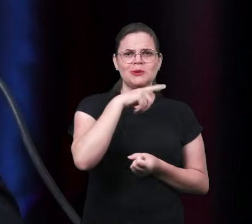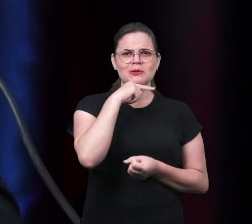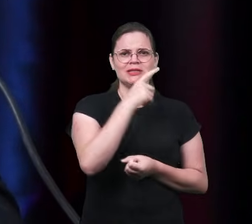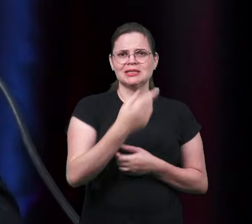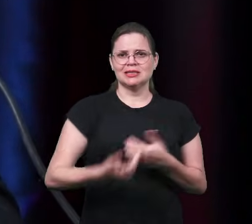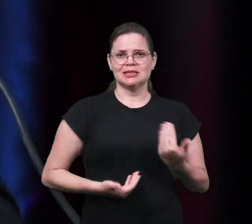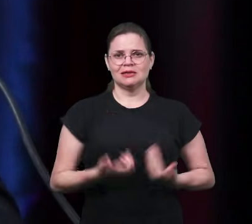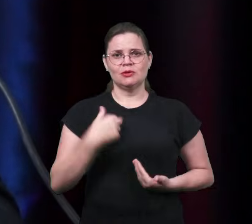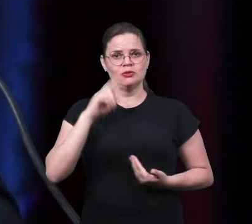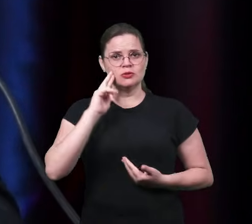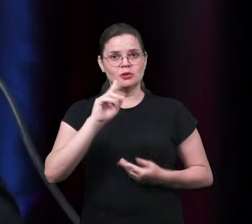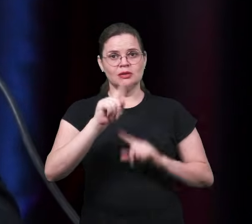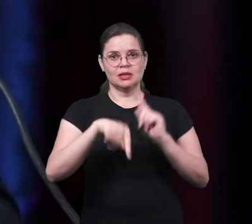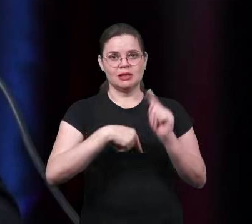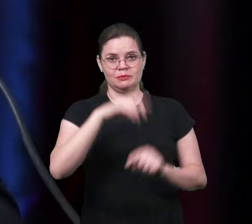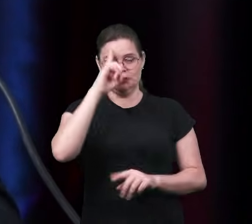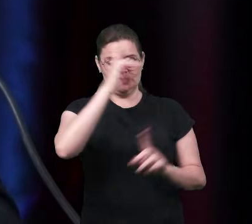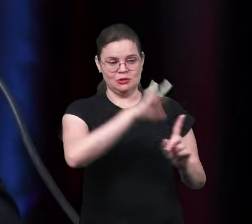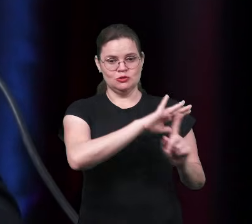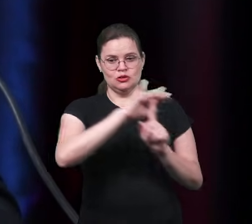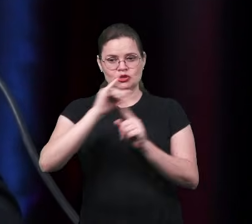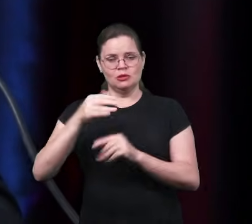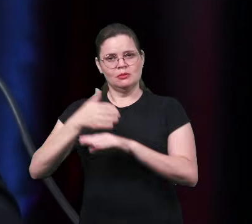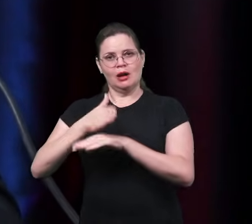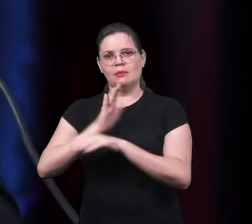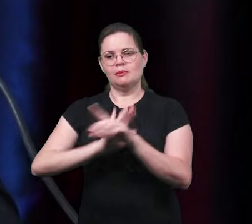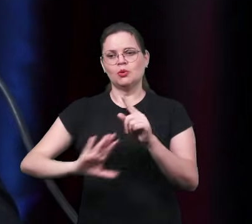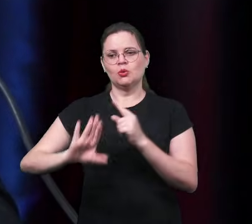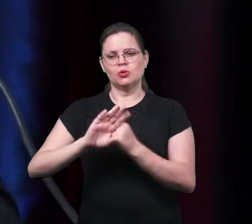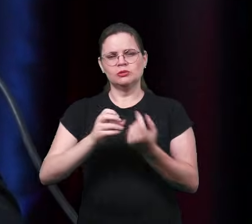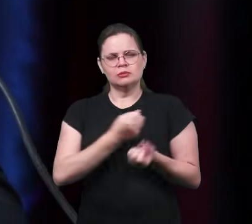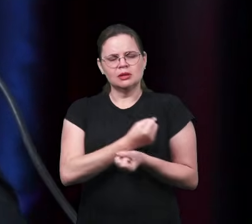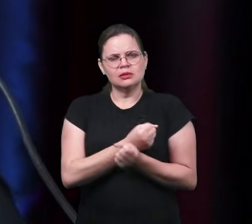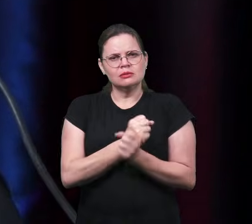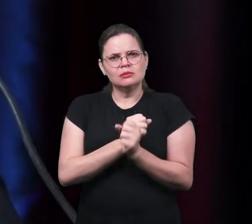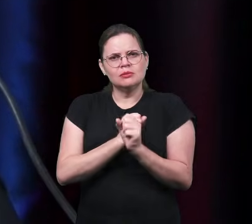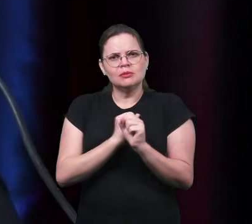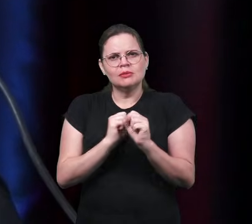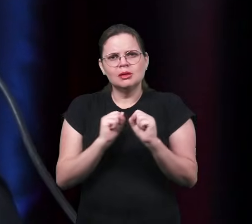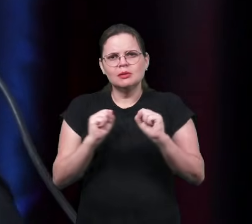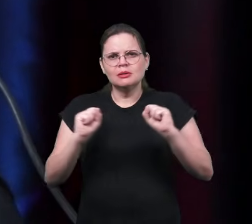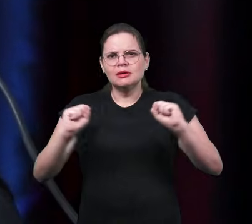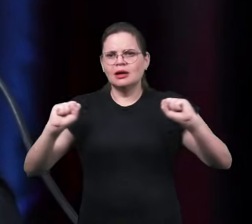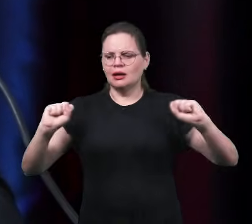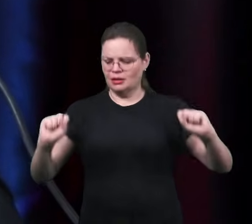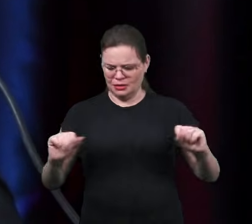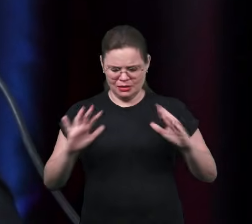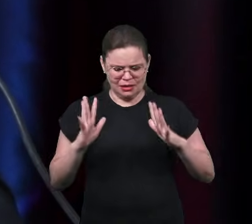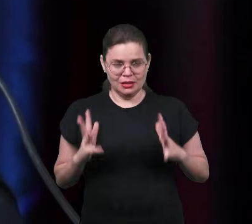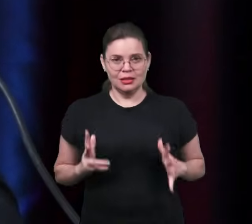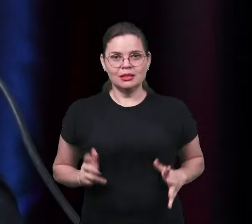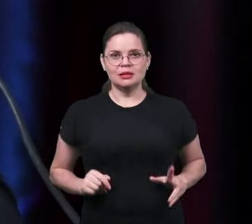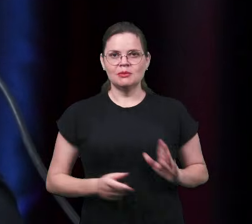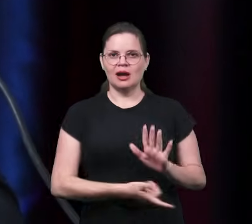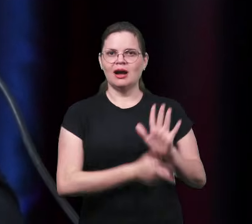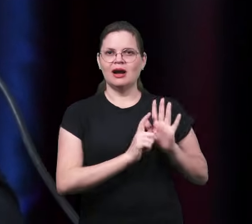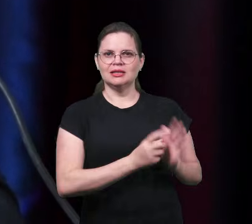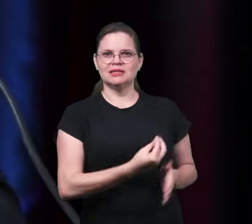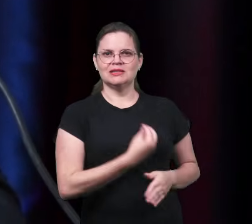vai realizando isso na vida Glória do homem, Jesus. Libertando, fazendo uma nova criatura. Aquele homem que antes eram egípcios,